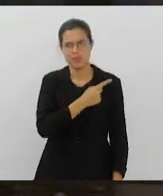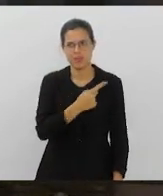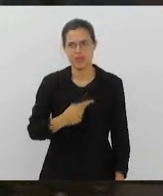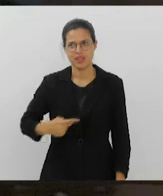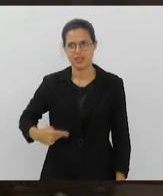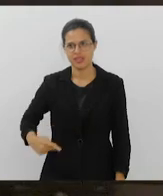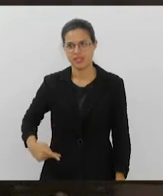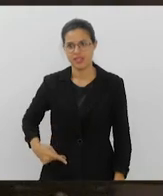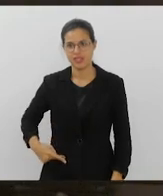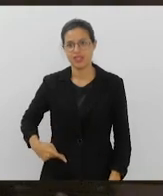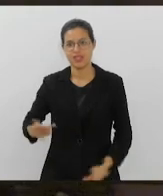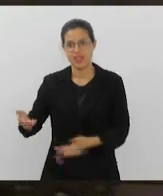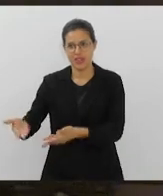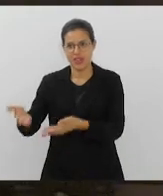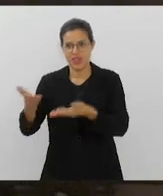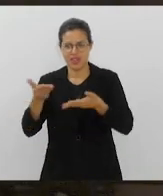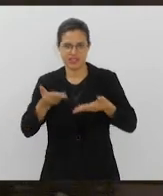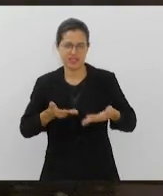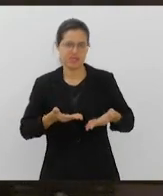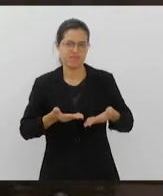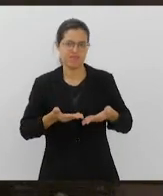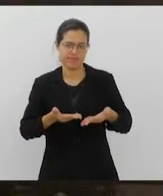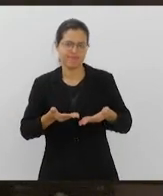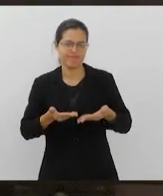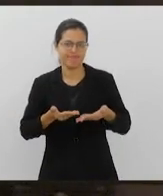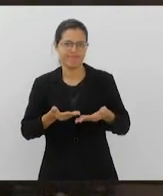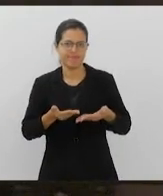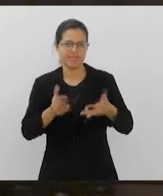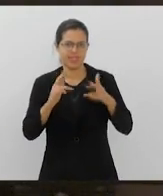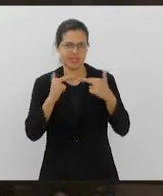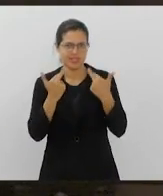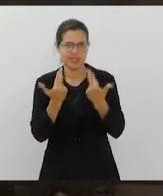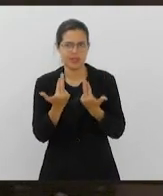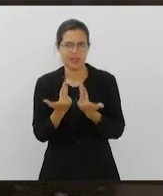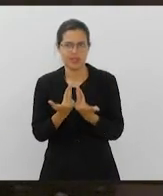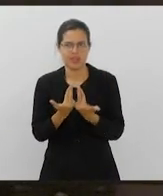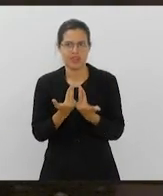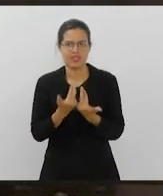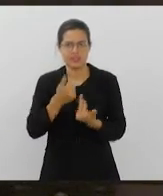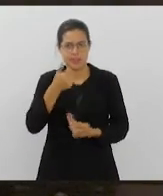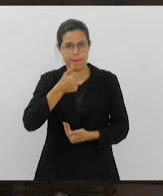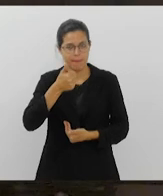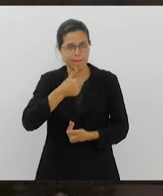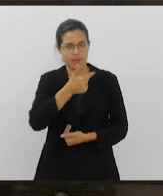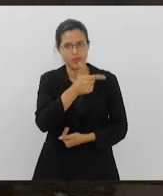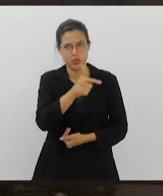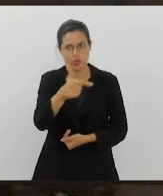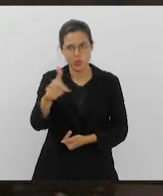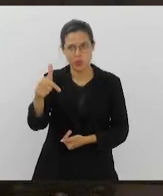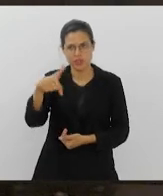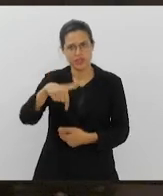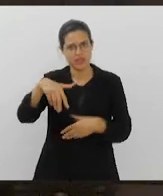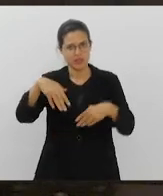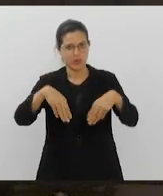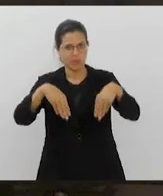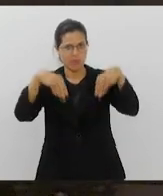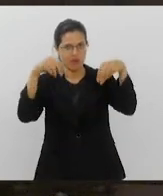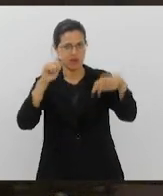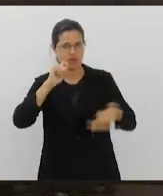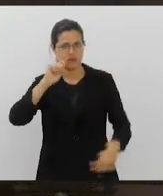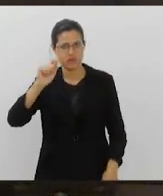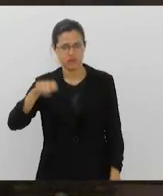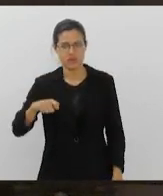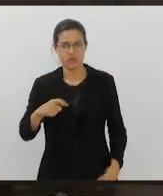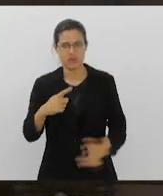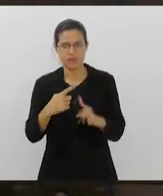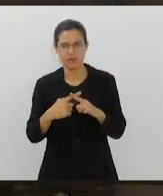anfitrião dessa sessão e que seja a primeira de muitas outras aqui no Palácio Tiradentes, porque é mais